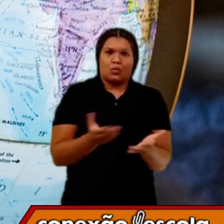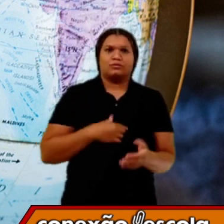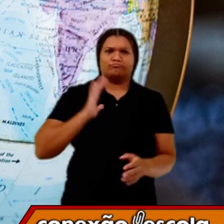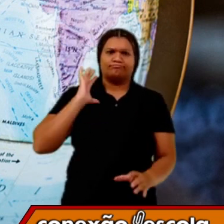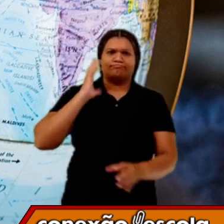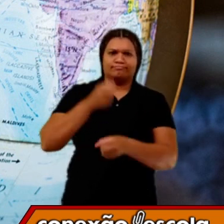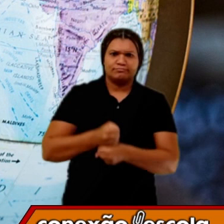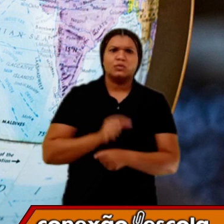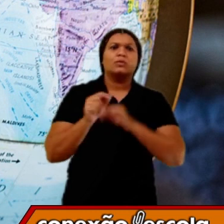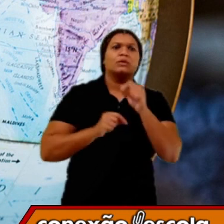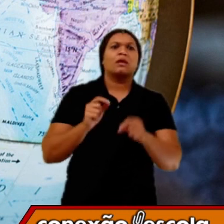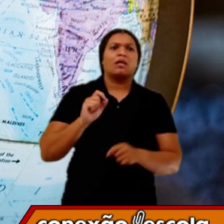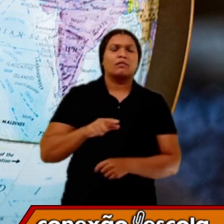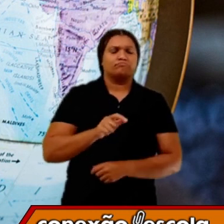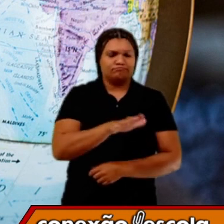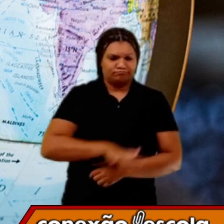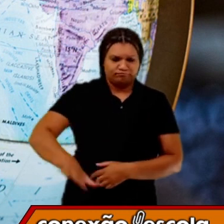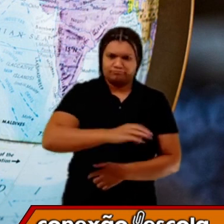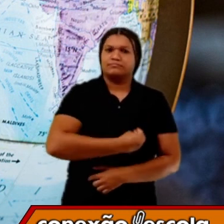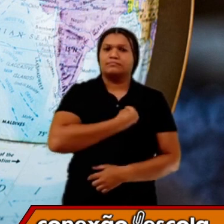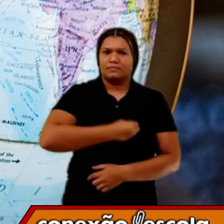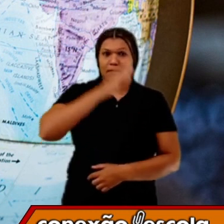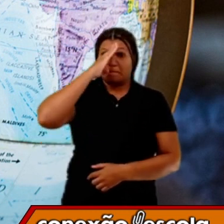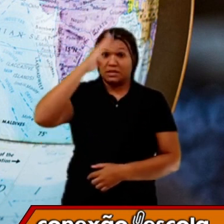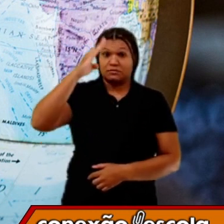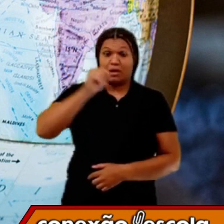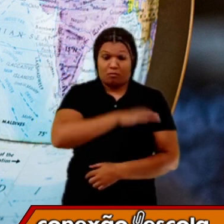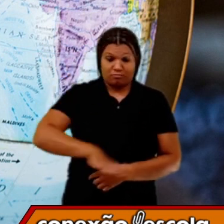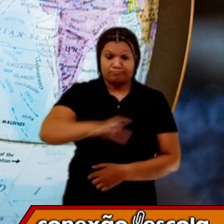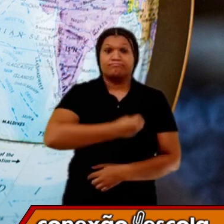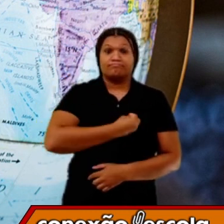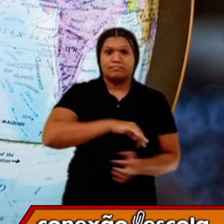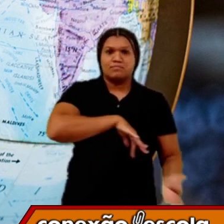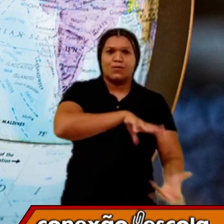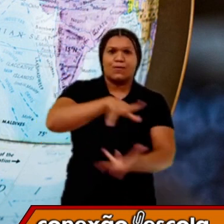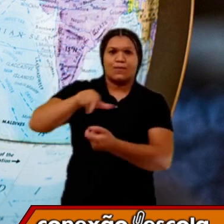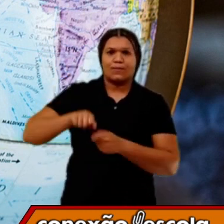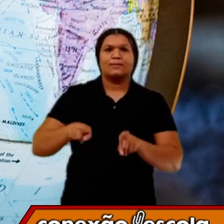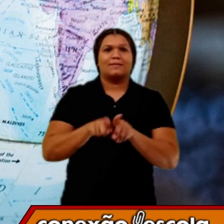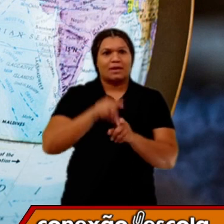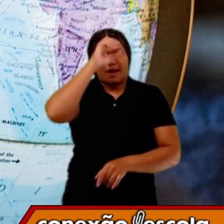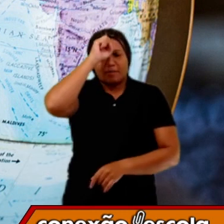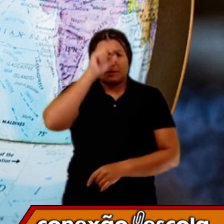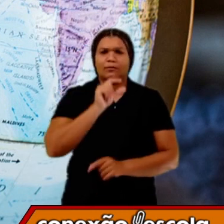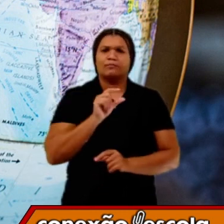o que são os biomas, quais são os principais biomas do mundo e aprendemos um pouquinho sobre os